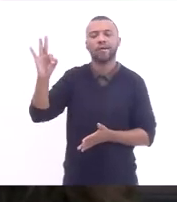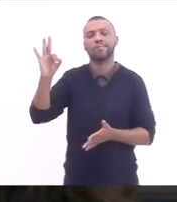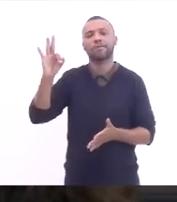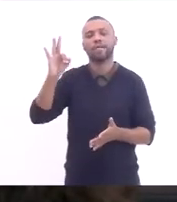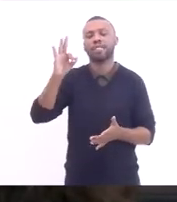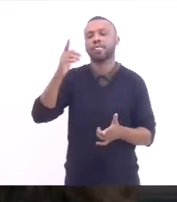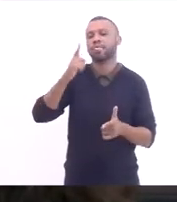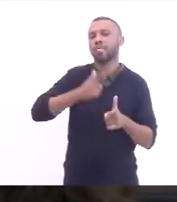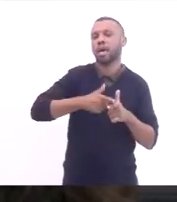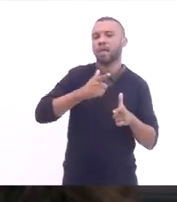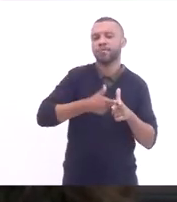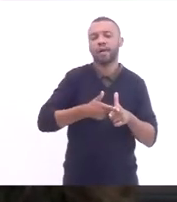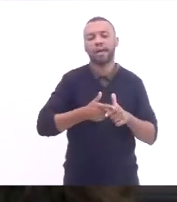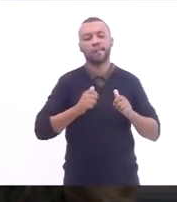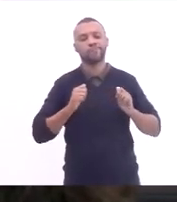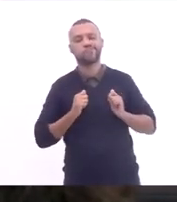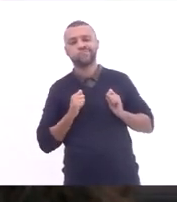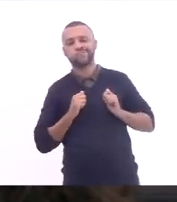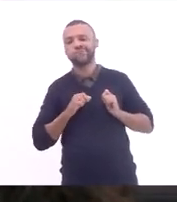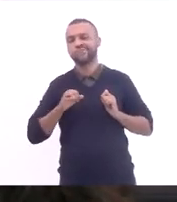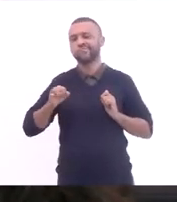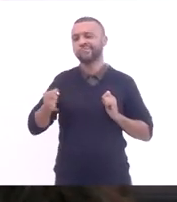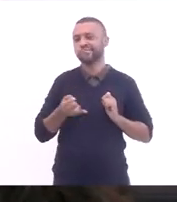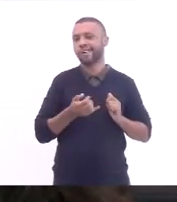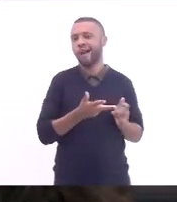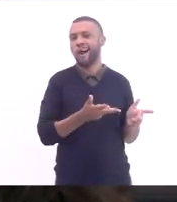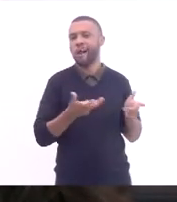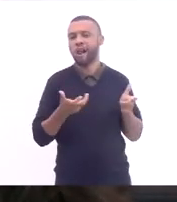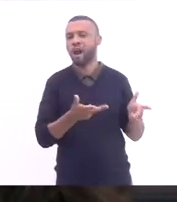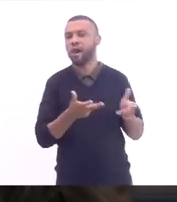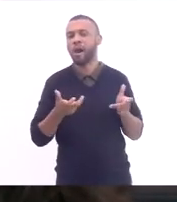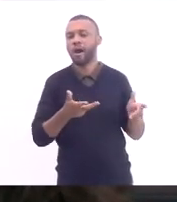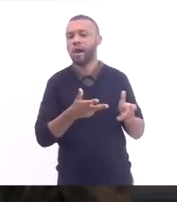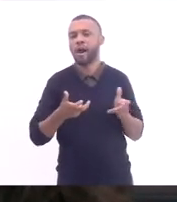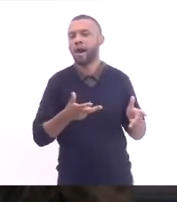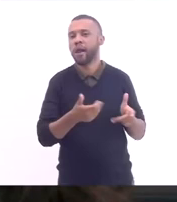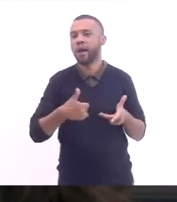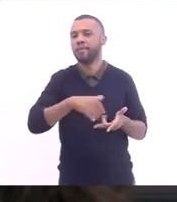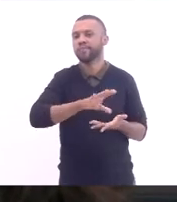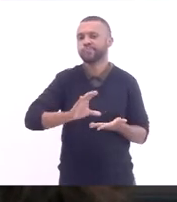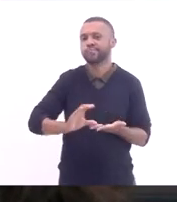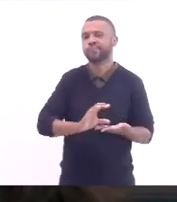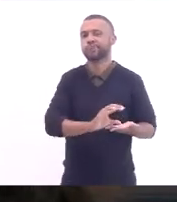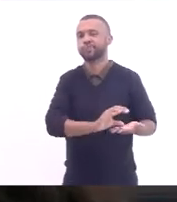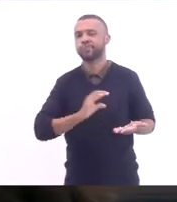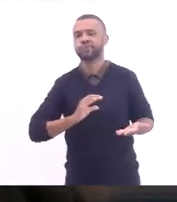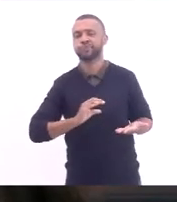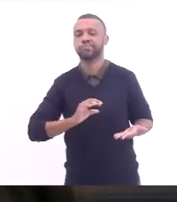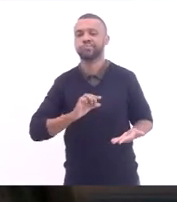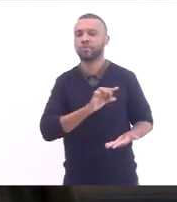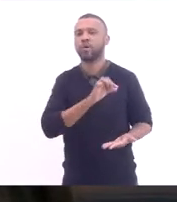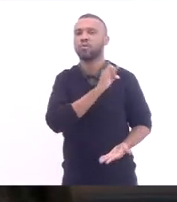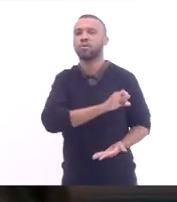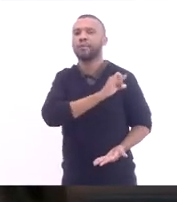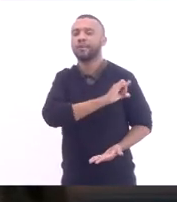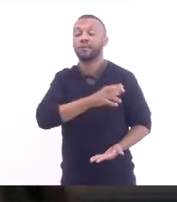deita e faz o que quer e entende com o Estado do Rio de Janeiro e não tem a resposta por